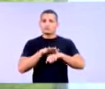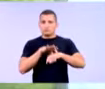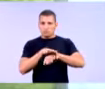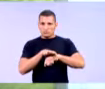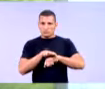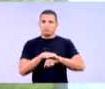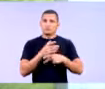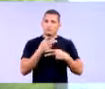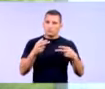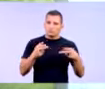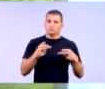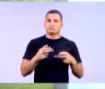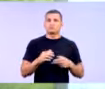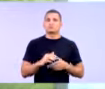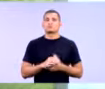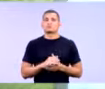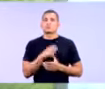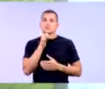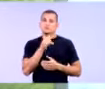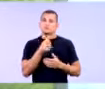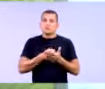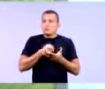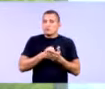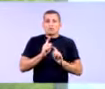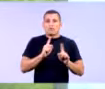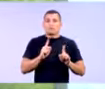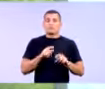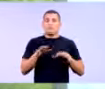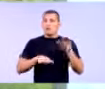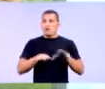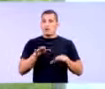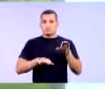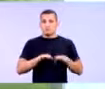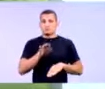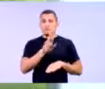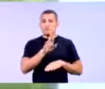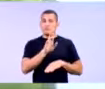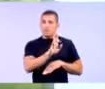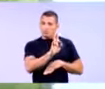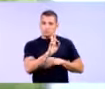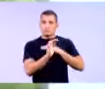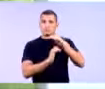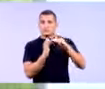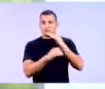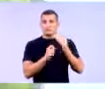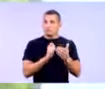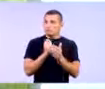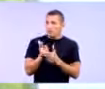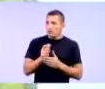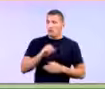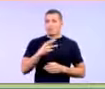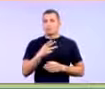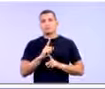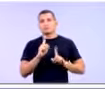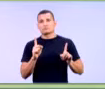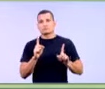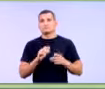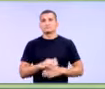e outras despesas. Se não é obrigatório, fica a cargo da empresa conceder ou não esse benefício, essa bolsa.